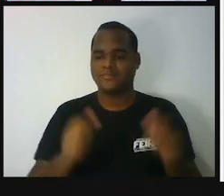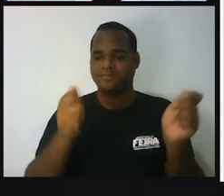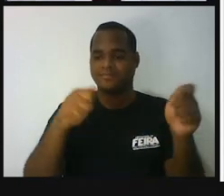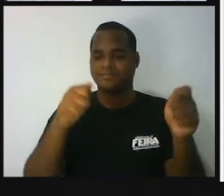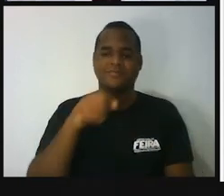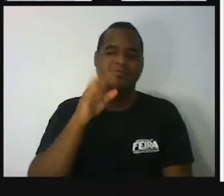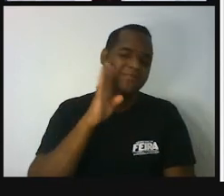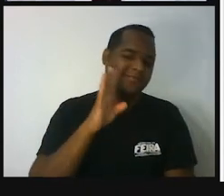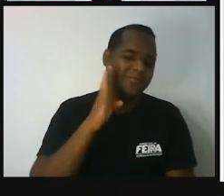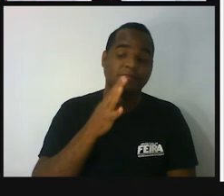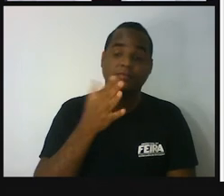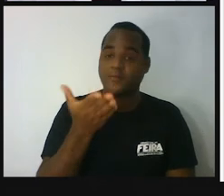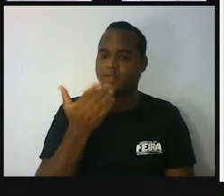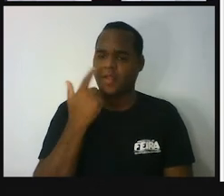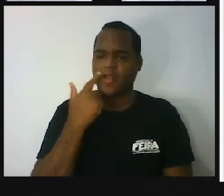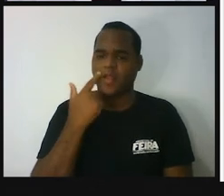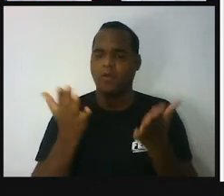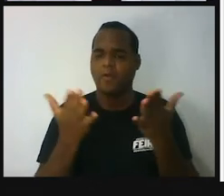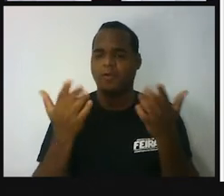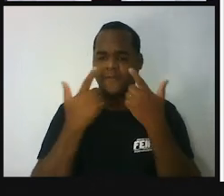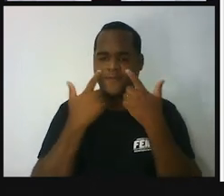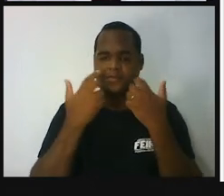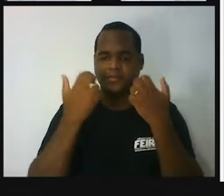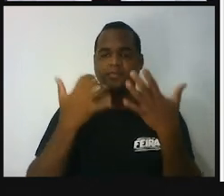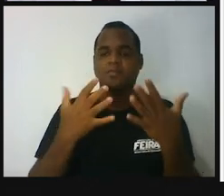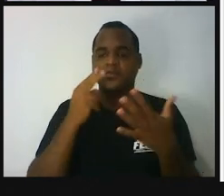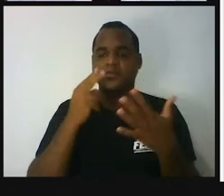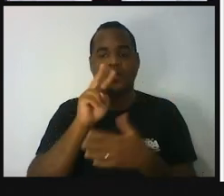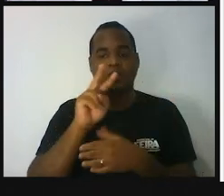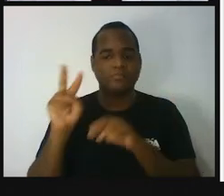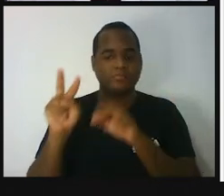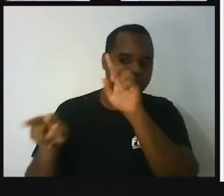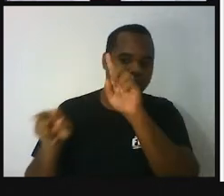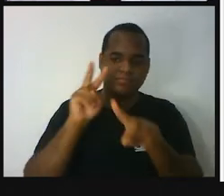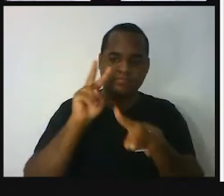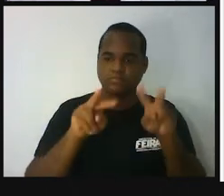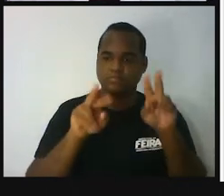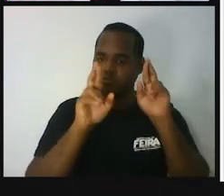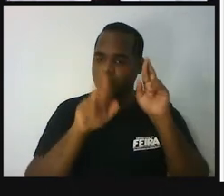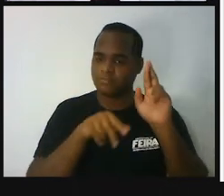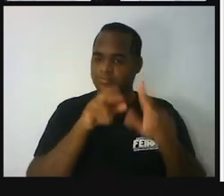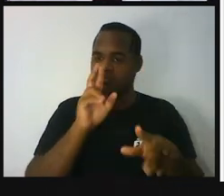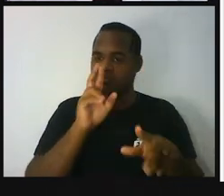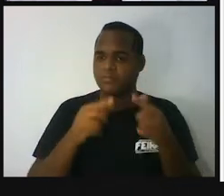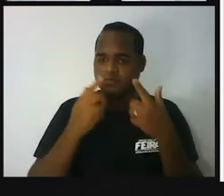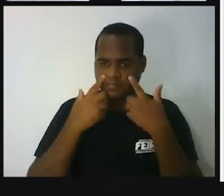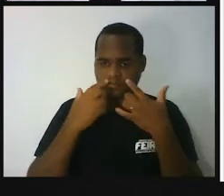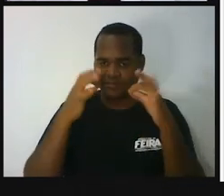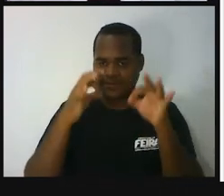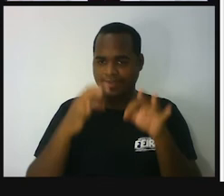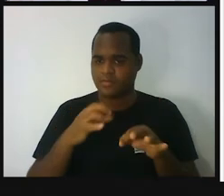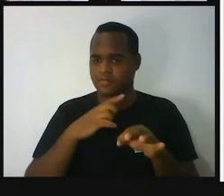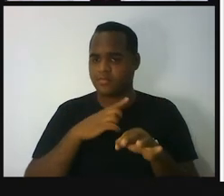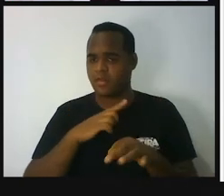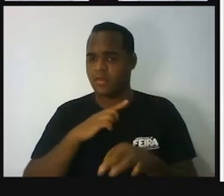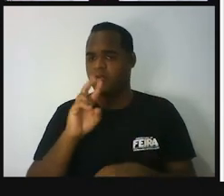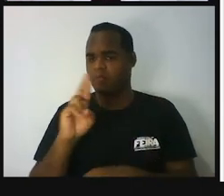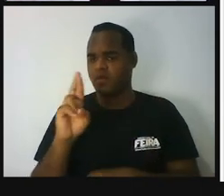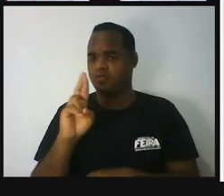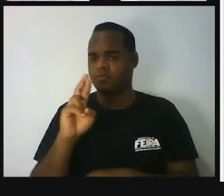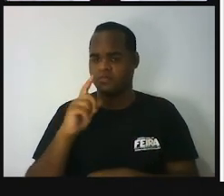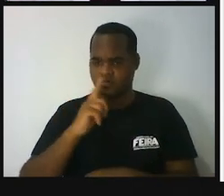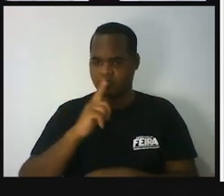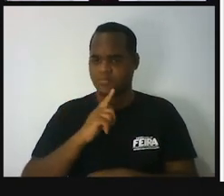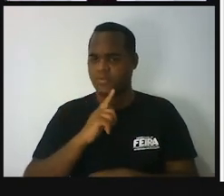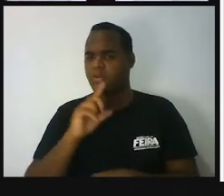Belezinha. Então, você agora já vai olhando para aquele outro ali, ó. Esse aqui que eu estou apontando, será que esse é regular? O